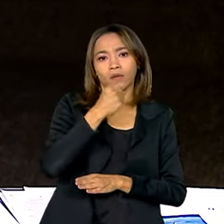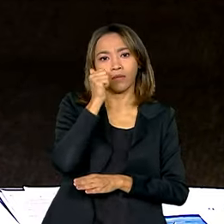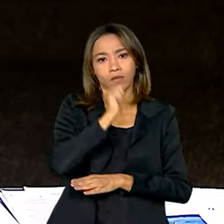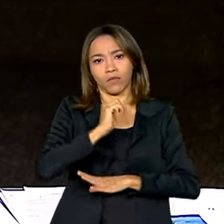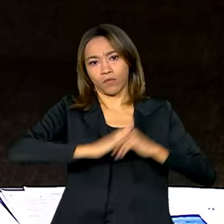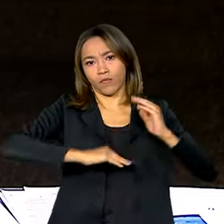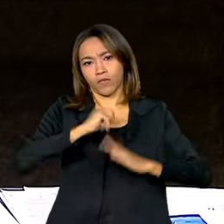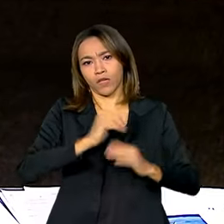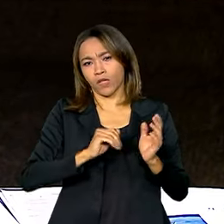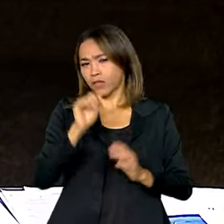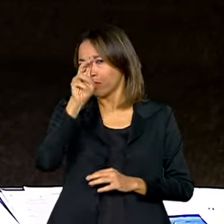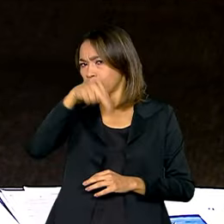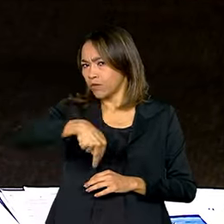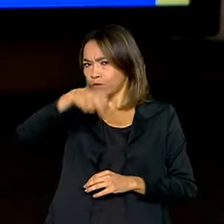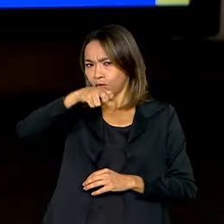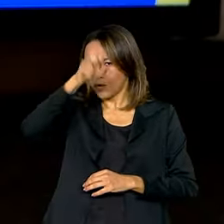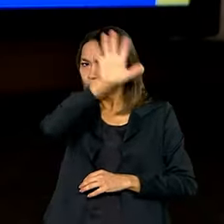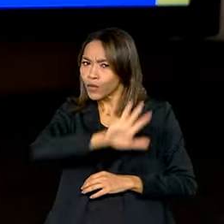norte.